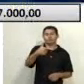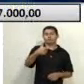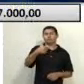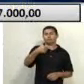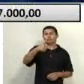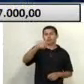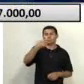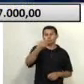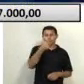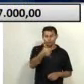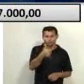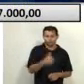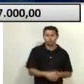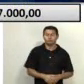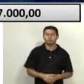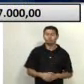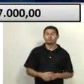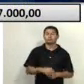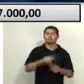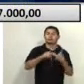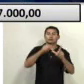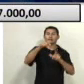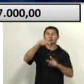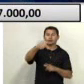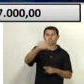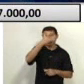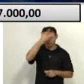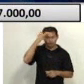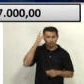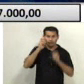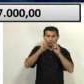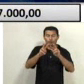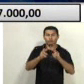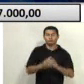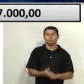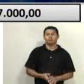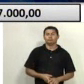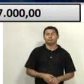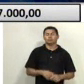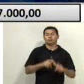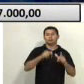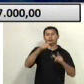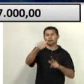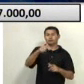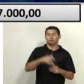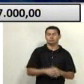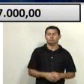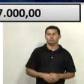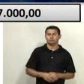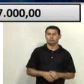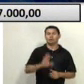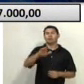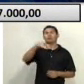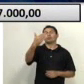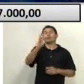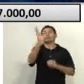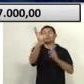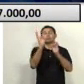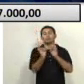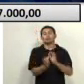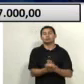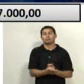37,21. O item E, pessoal, olha só, interessantíssimo o item E. Qual que é a